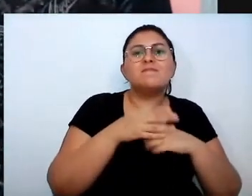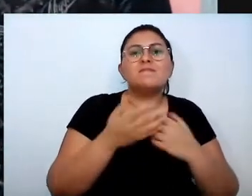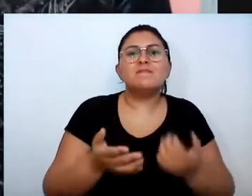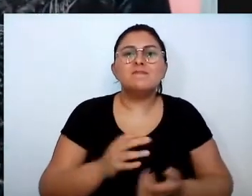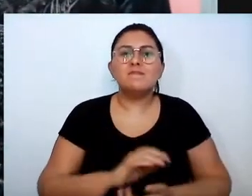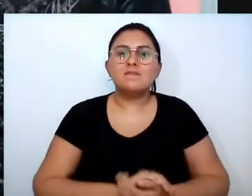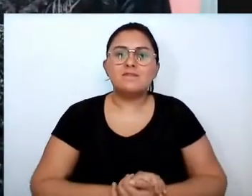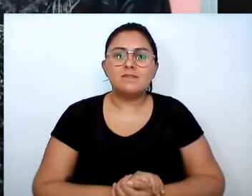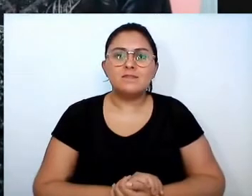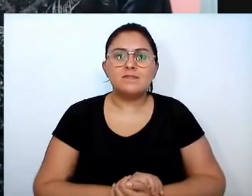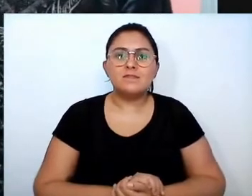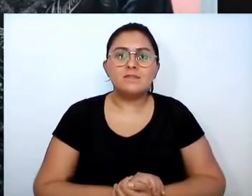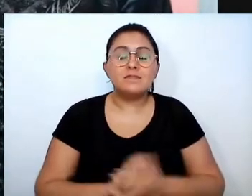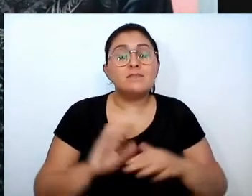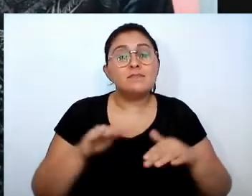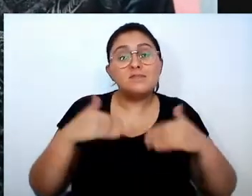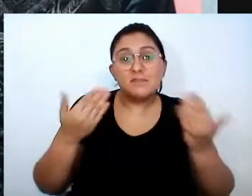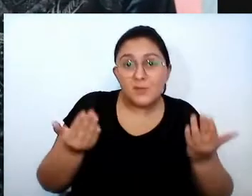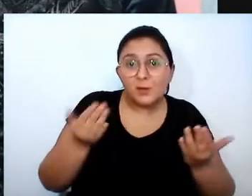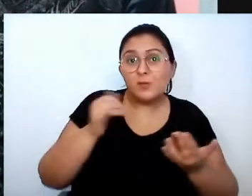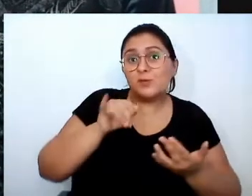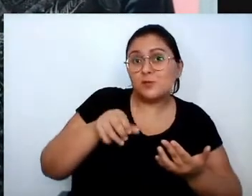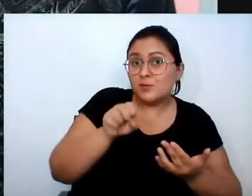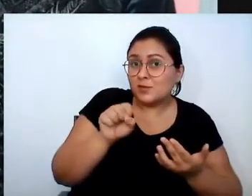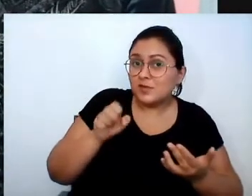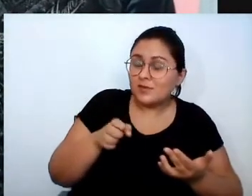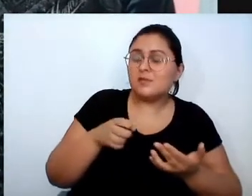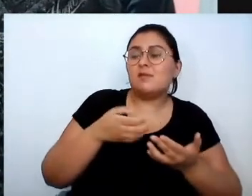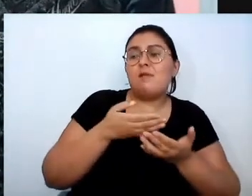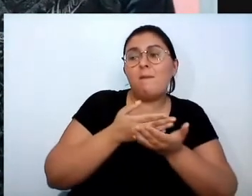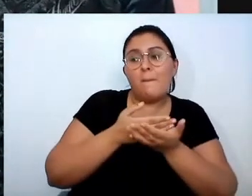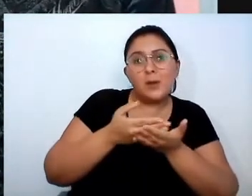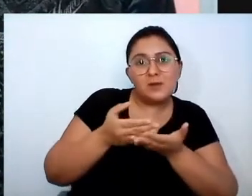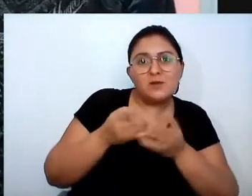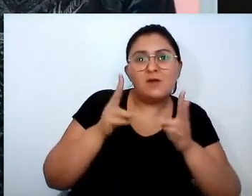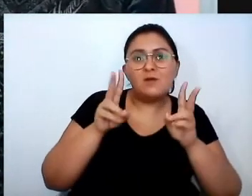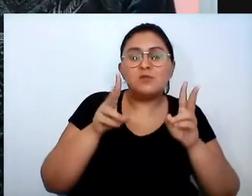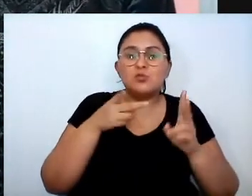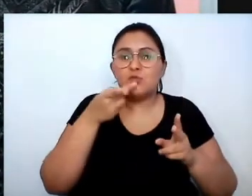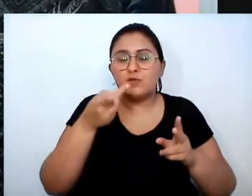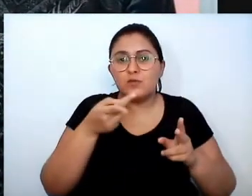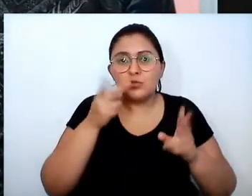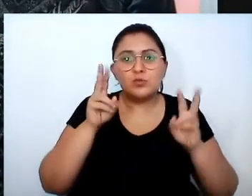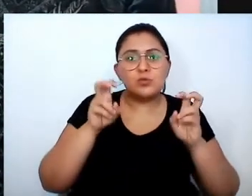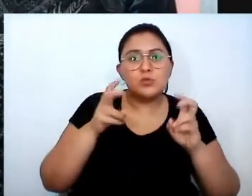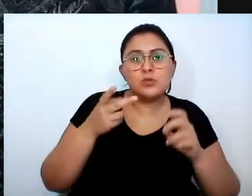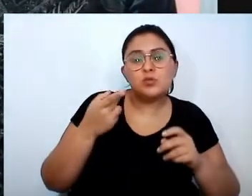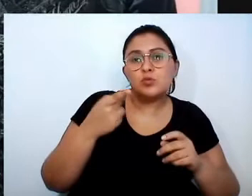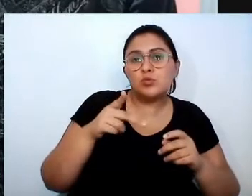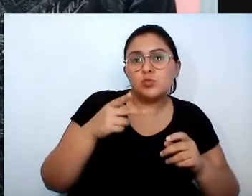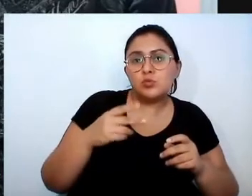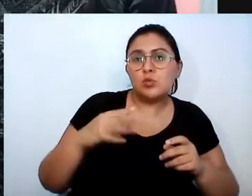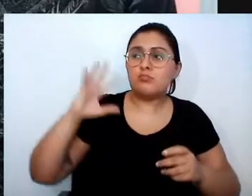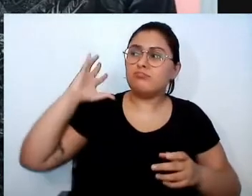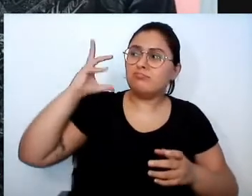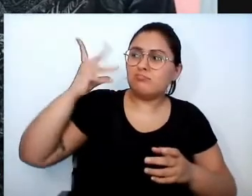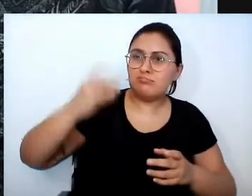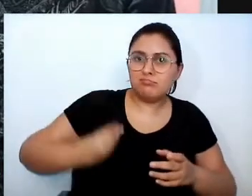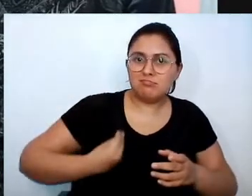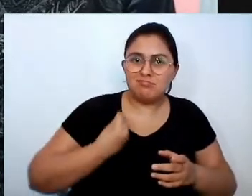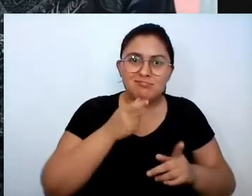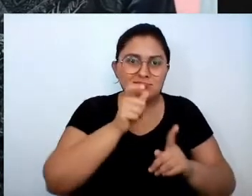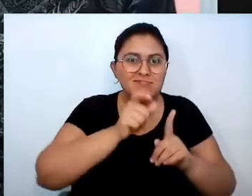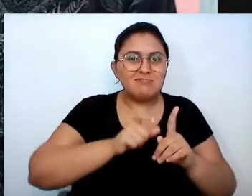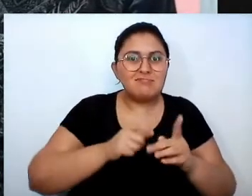certo? José, então, comecei falando da sua biografia, né, falando que você atualmente está vinculado a 2 cursos lá de